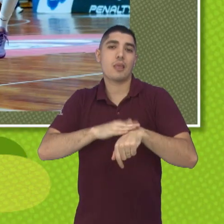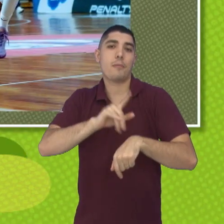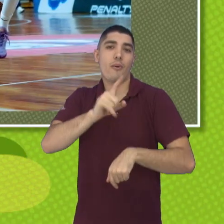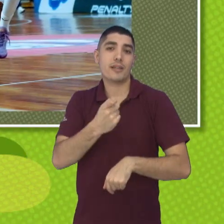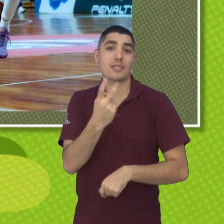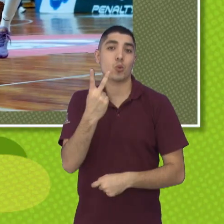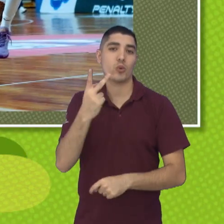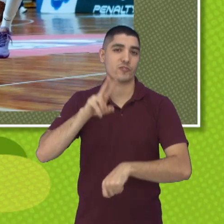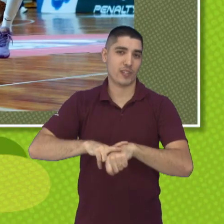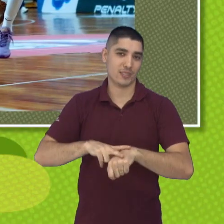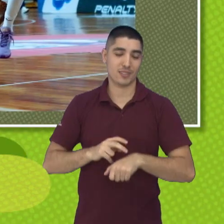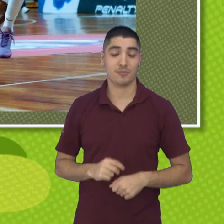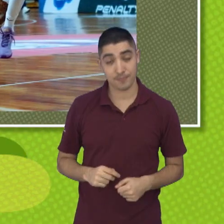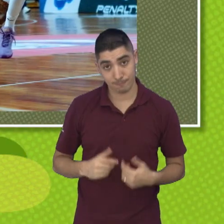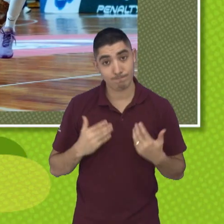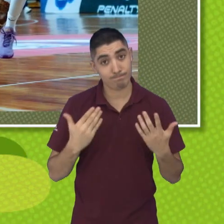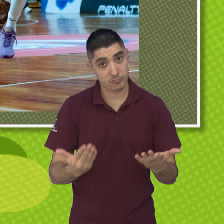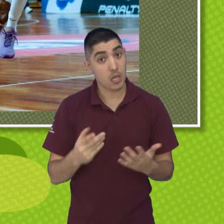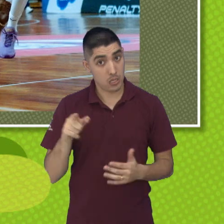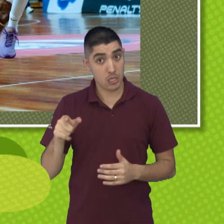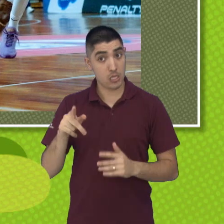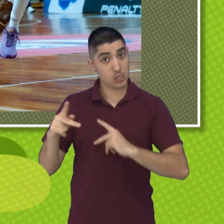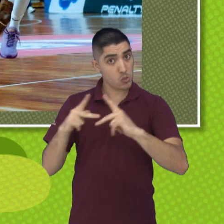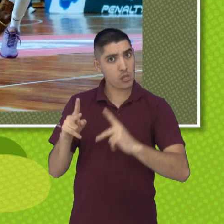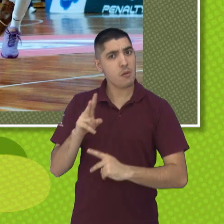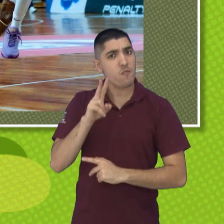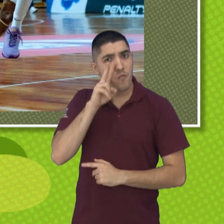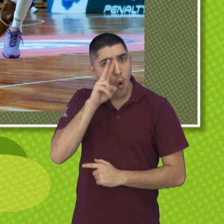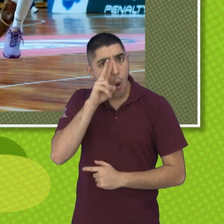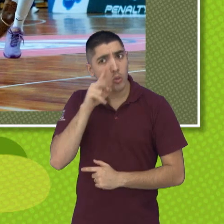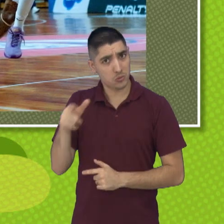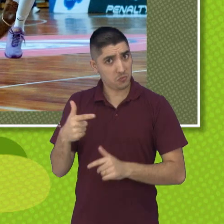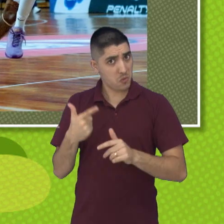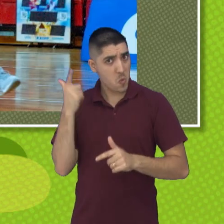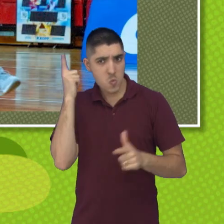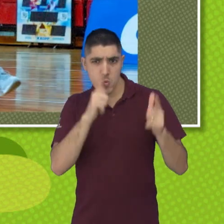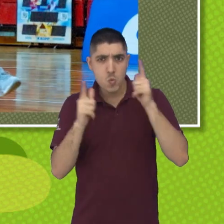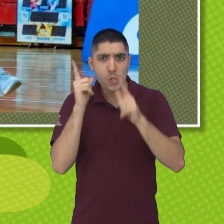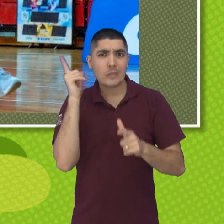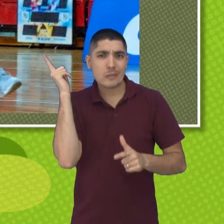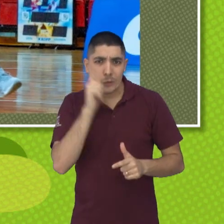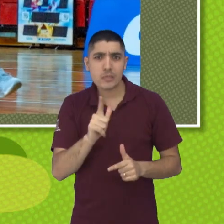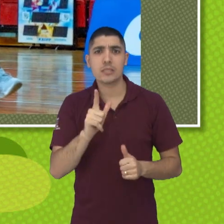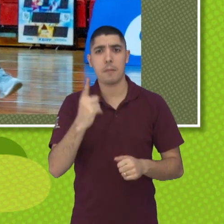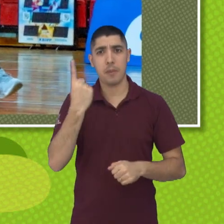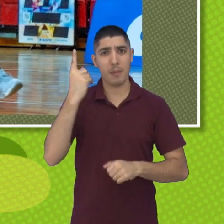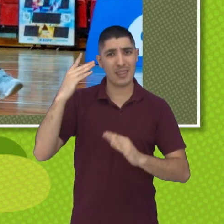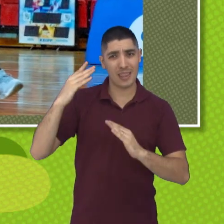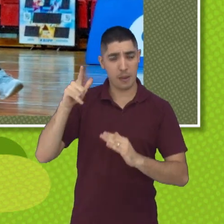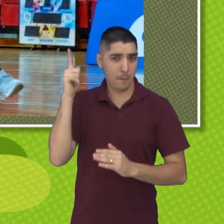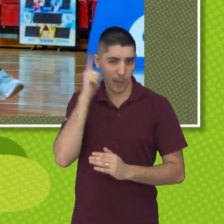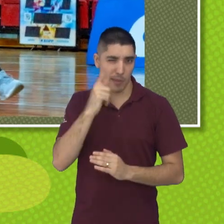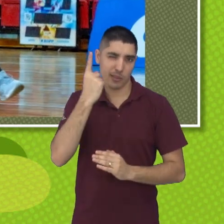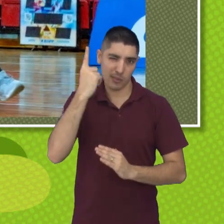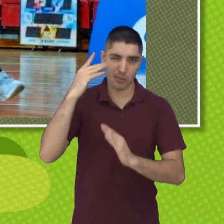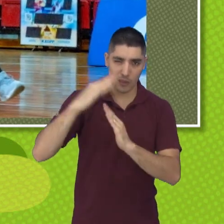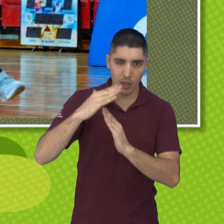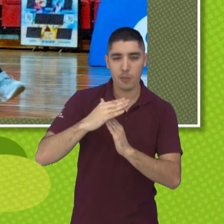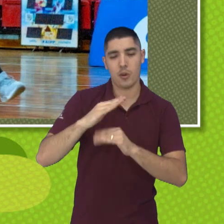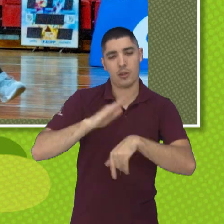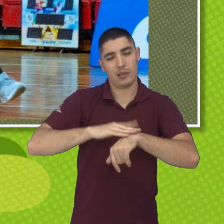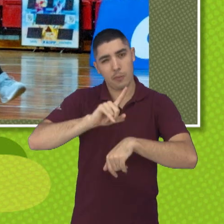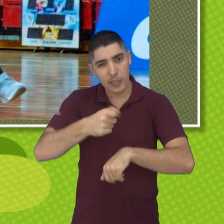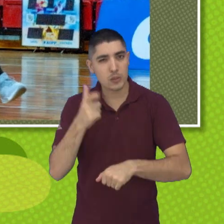José mostrou aí sua força jogando fora de casa, apesar da derrota, né? Conseguiu levar para a prorrogação aí, perdeu por 4 pontos